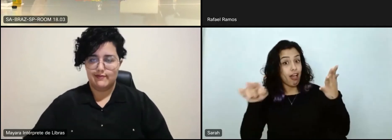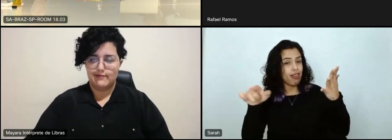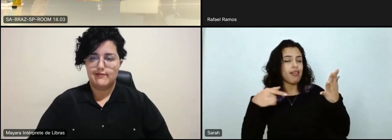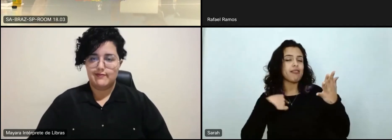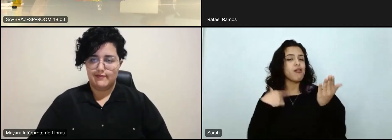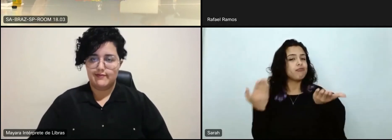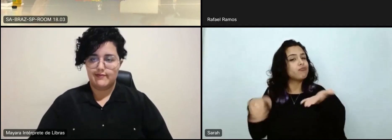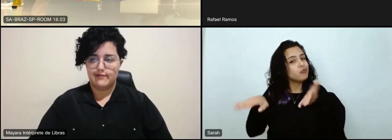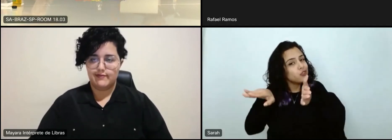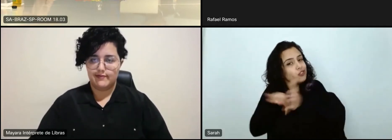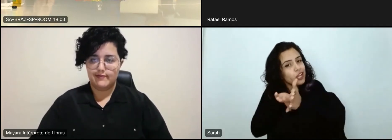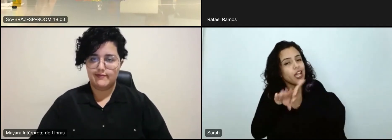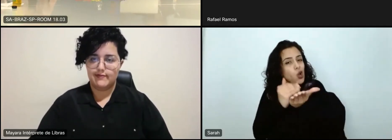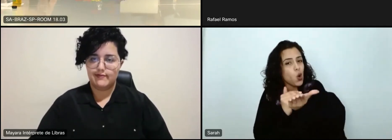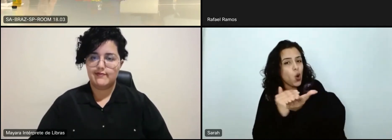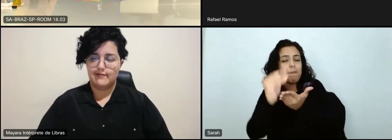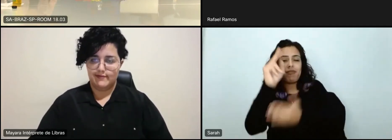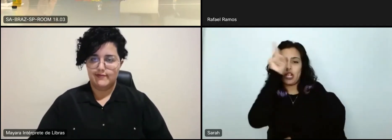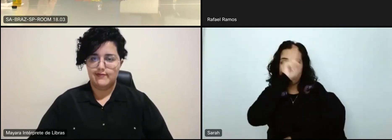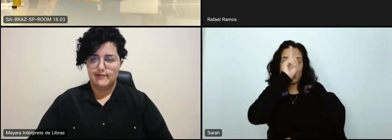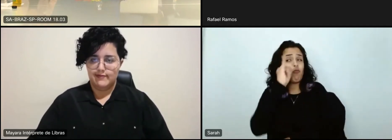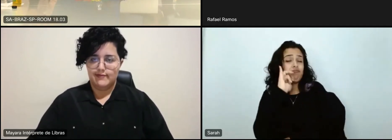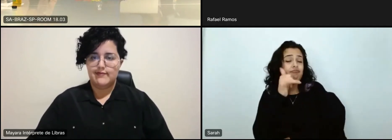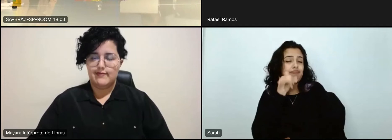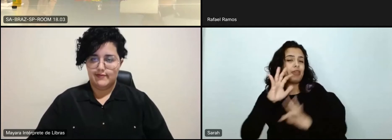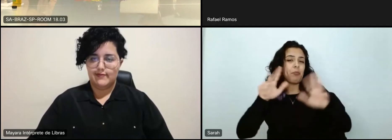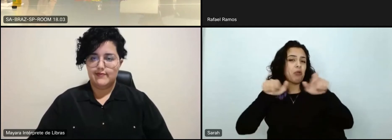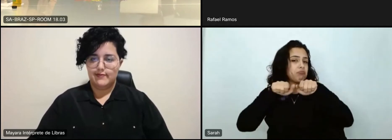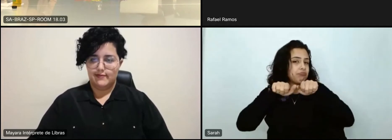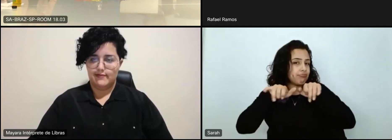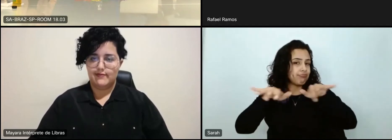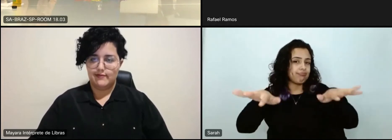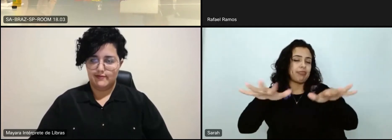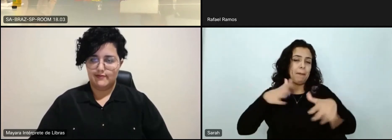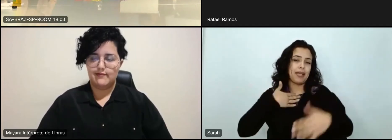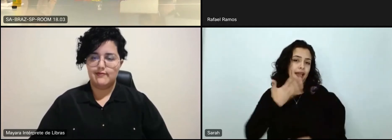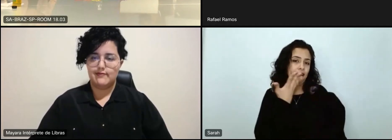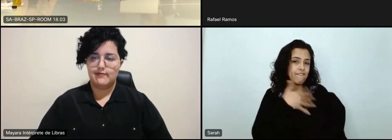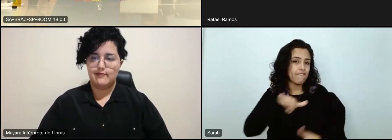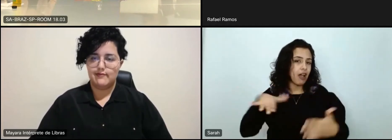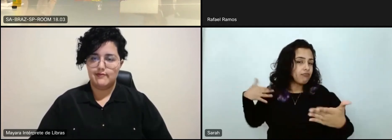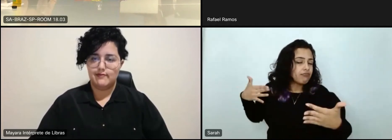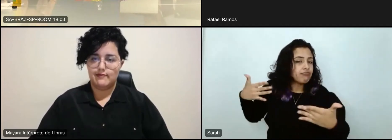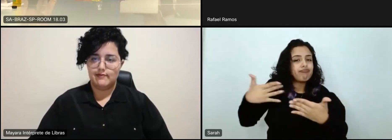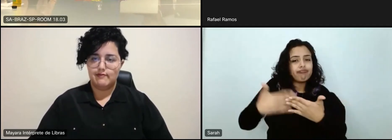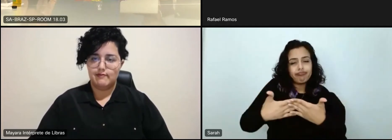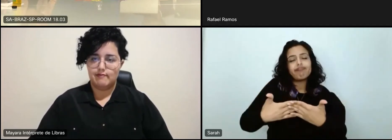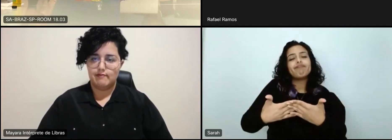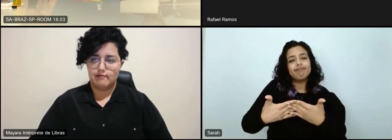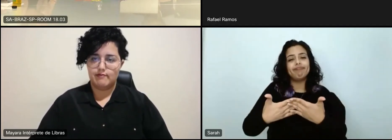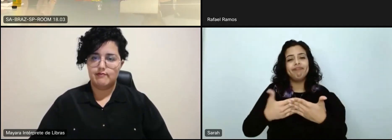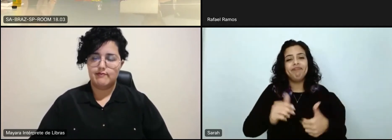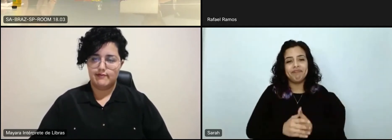chegar, escrevi minha história, e eu contei para todo mundo a minha história da minha infância, como foi para mim, a minha aceitação. Eu acho que